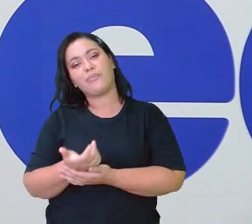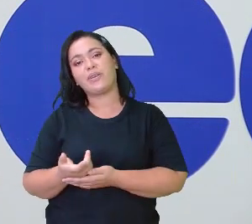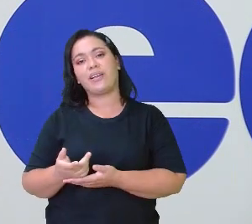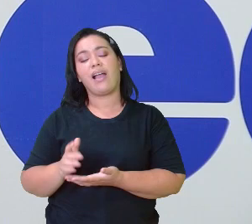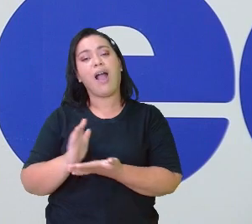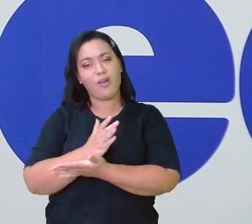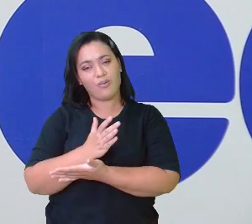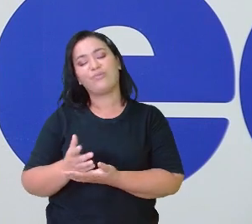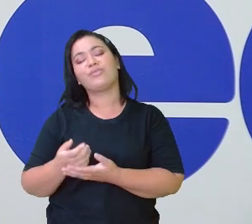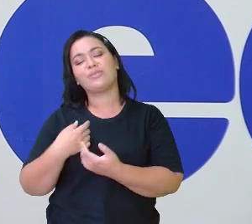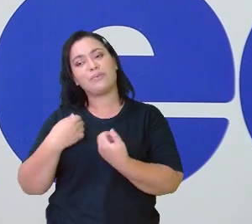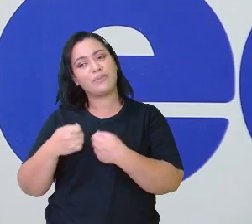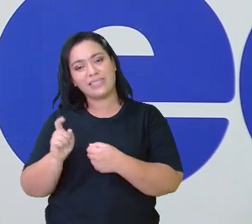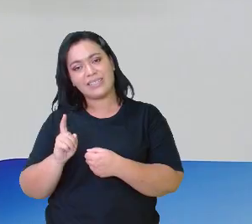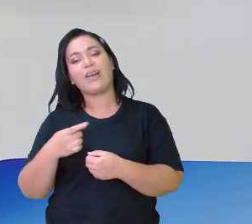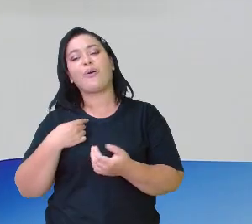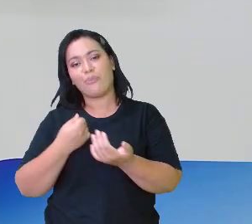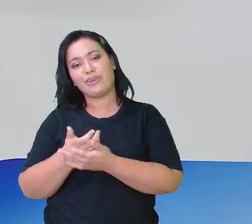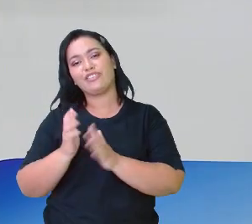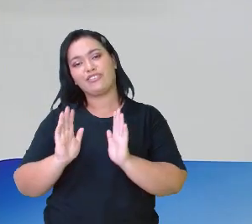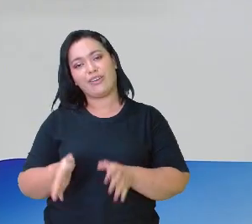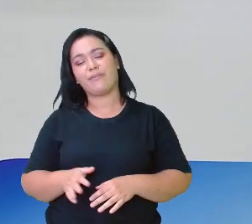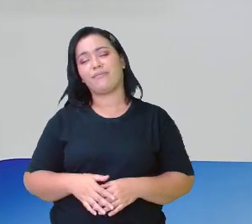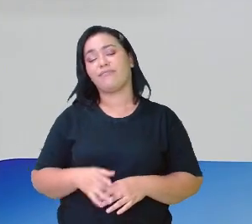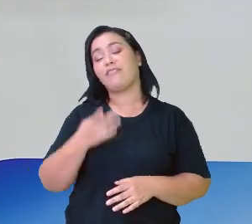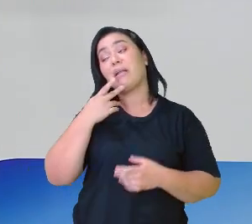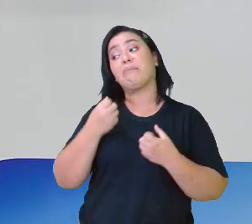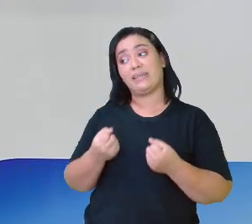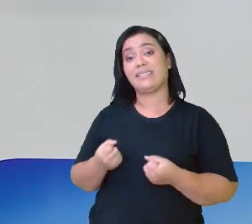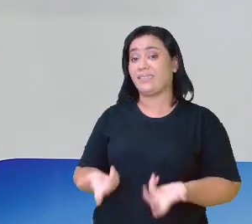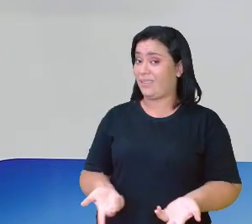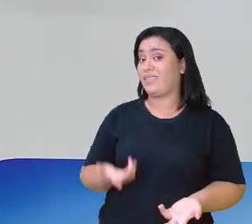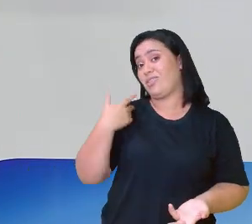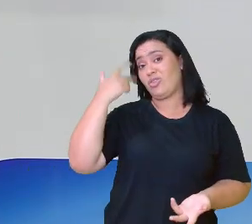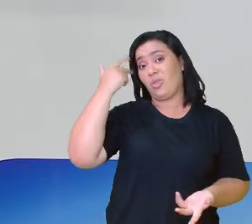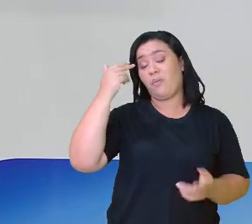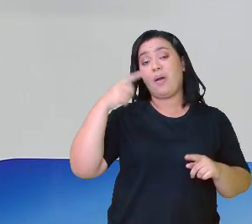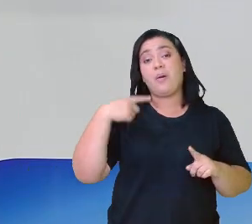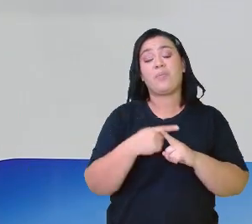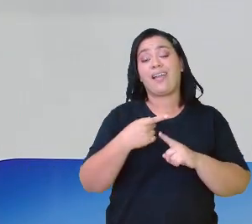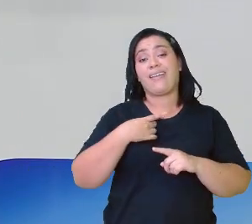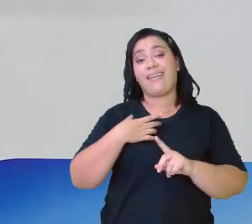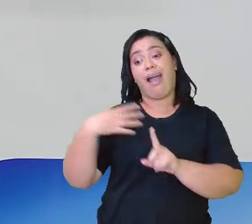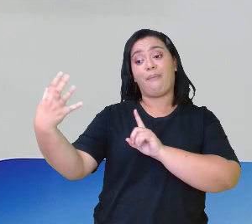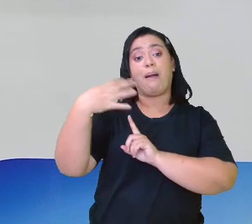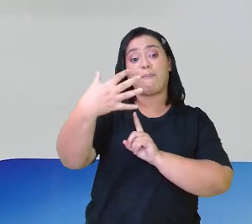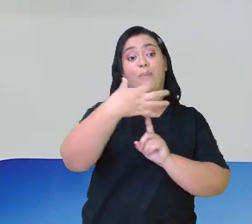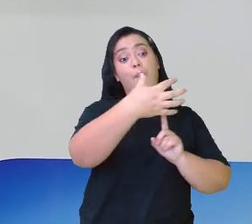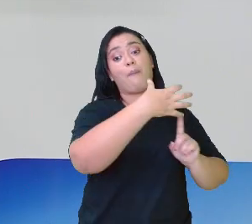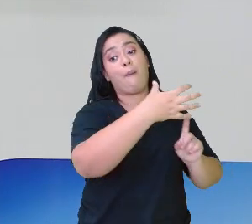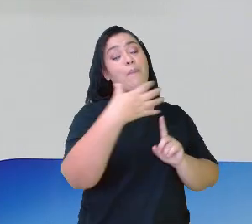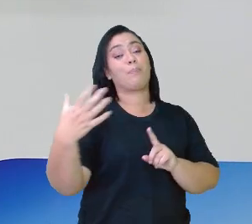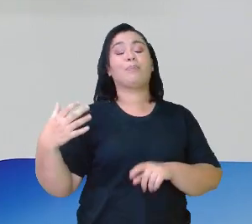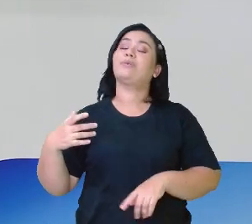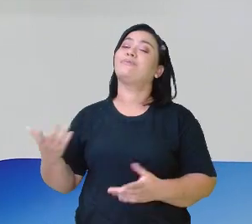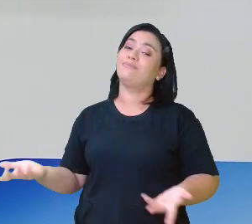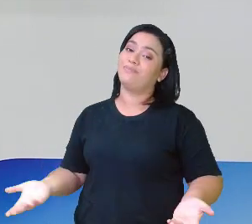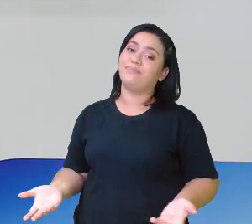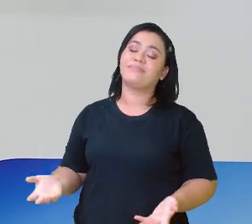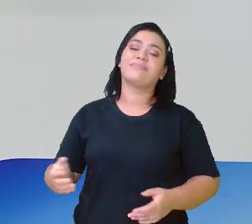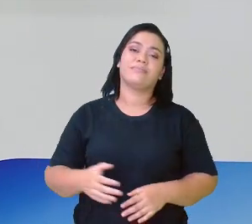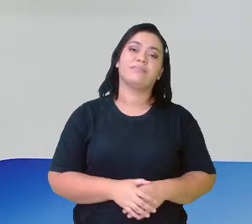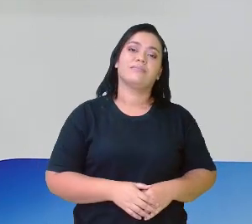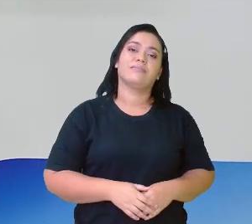que não preciso, Pois é. sim. Exato, é normal, a gente está sendo o tempo inteiro ali bombardeado por isso, né? Exatamente. Então a gente